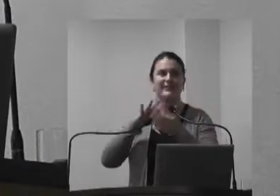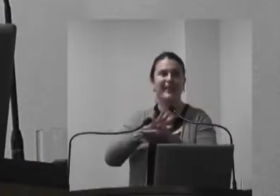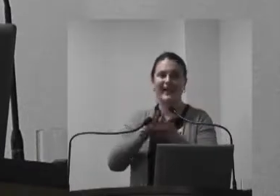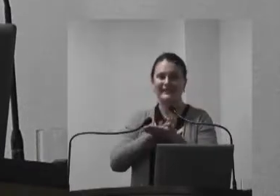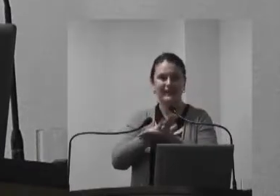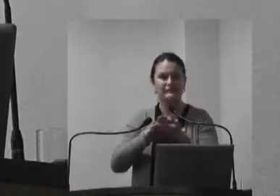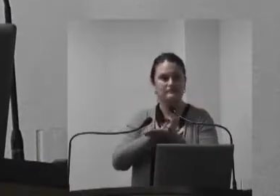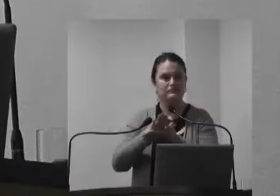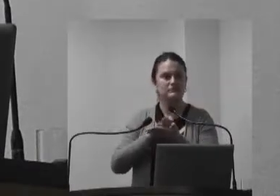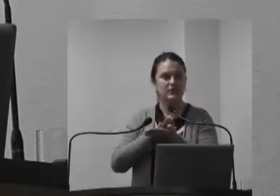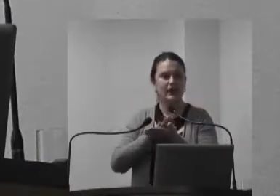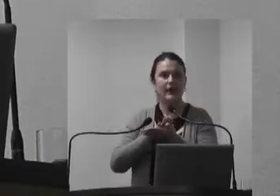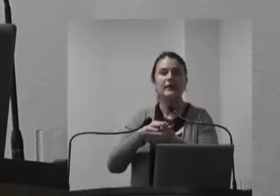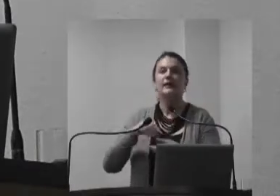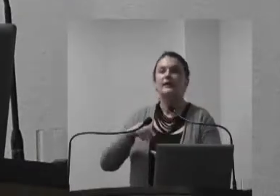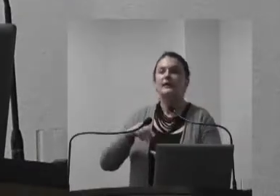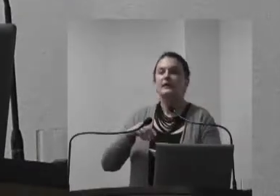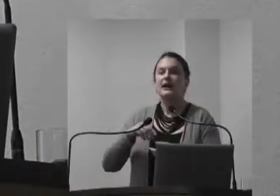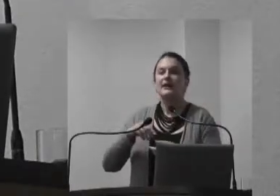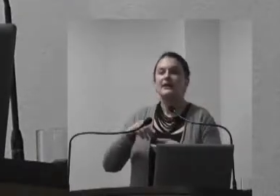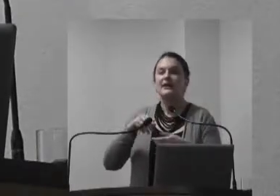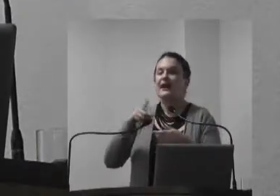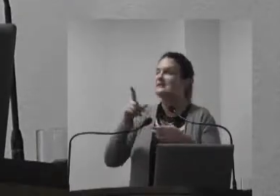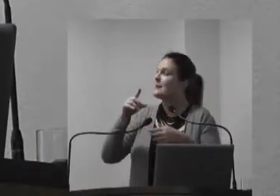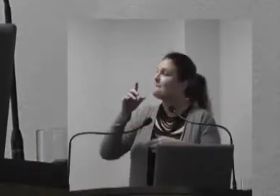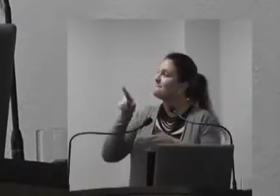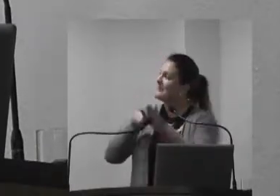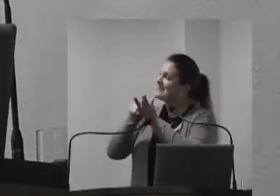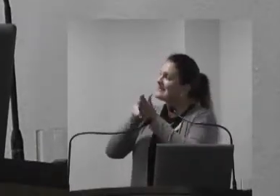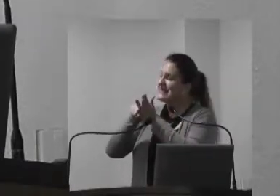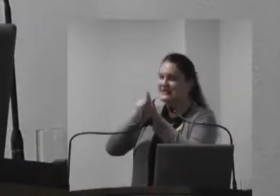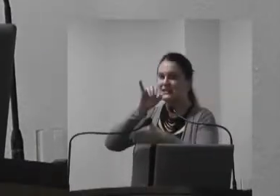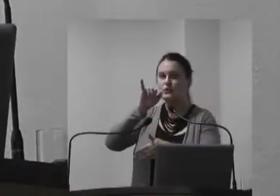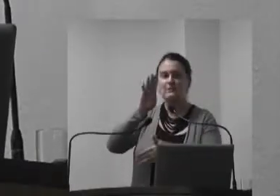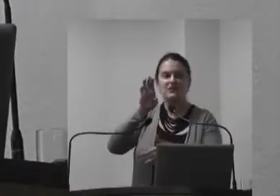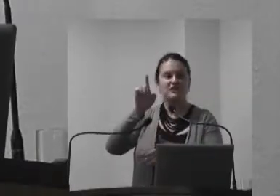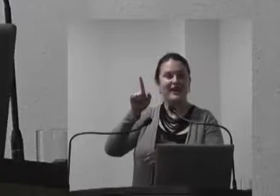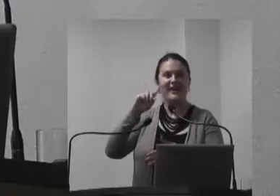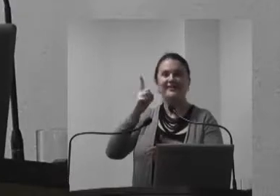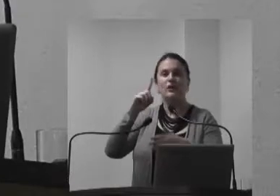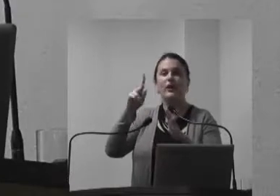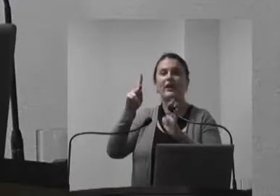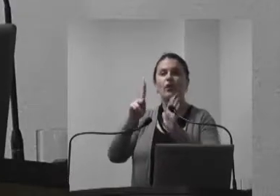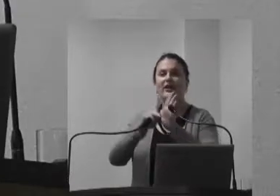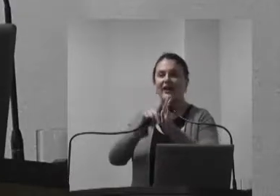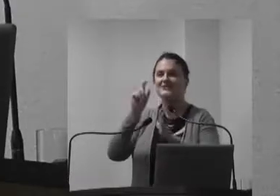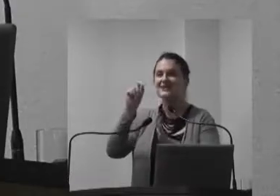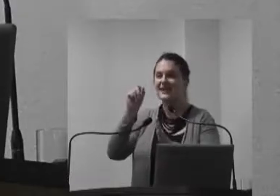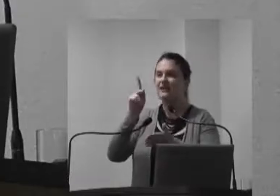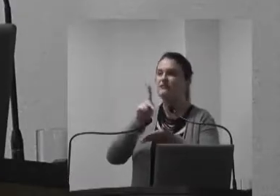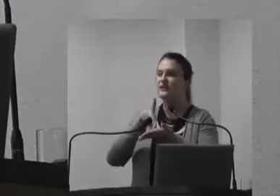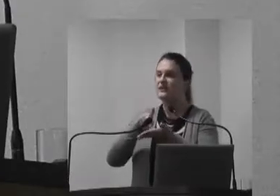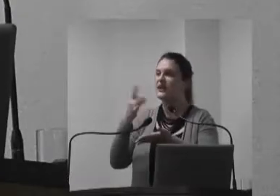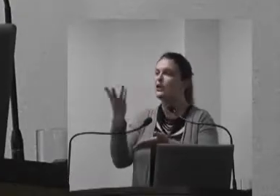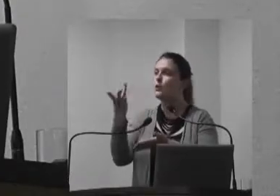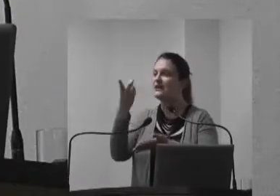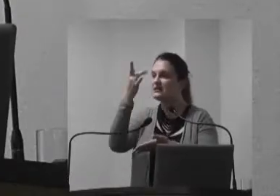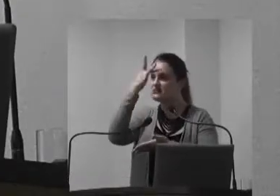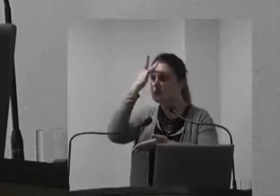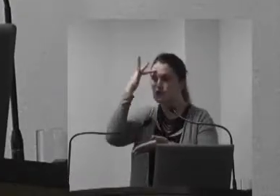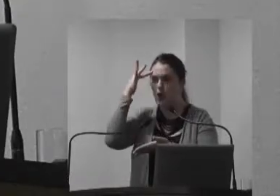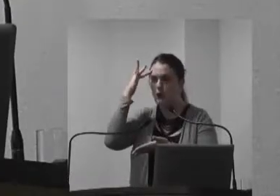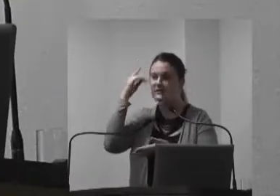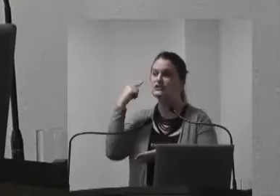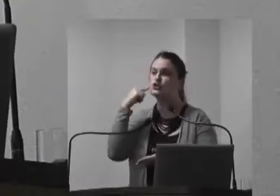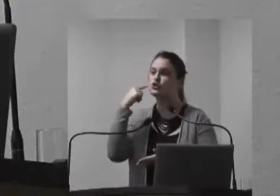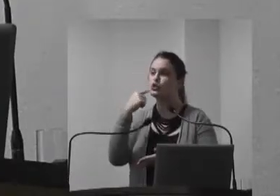não ouve nada, né? E aí, essa pesquisa do IBGE não reconhece quem verdadeiro e